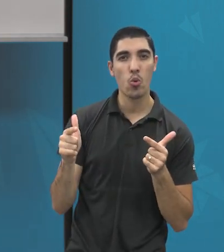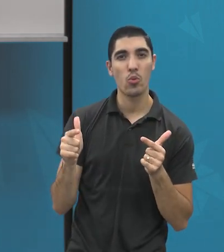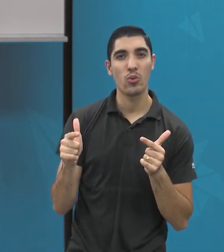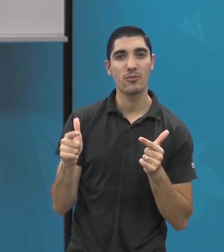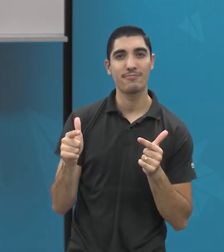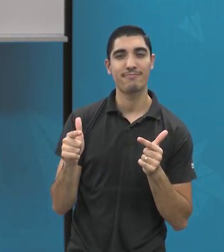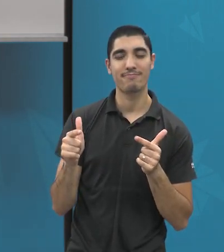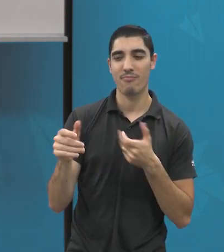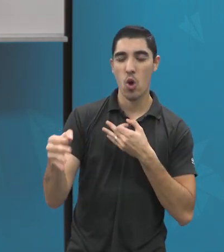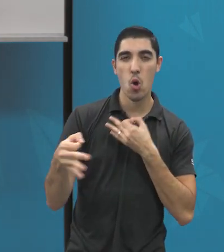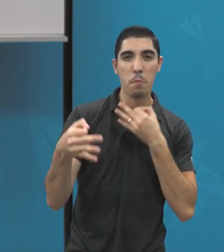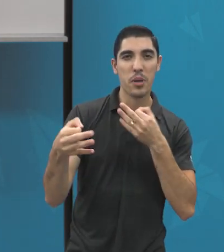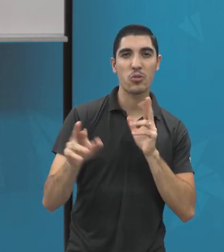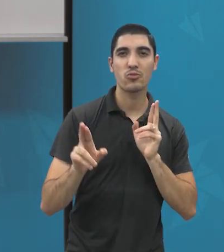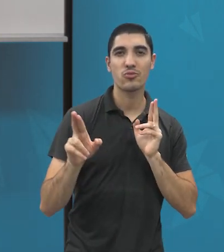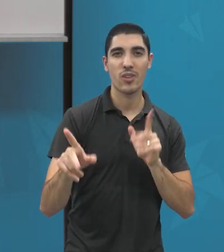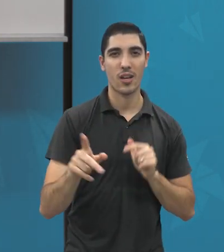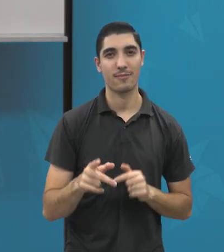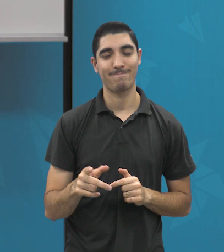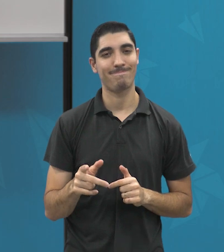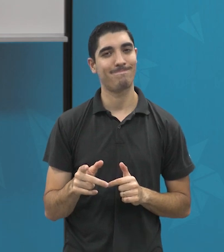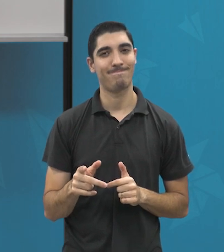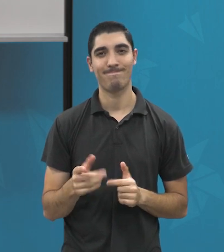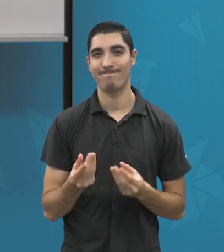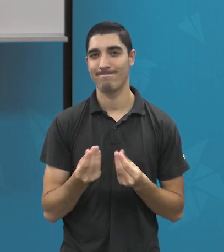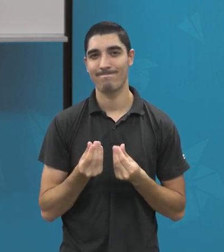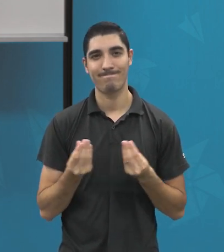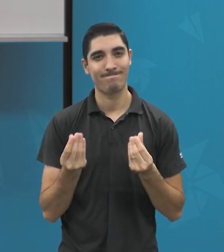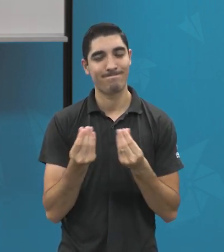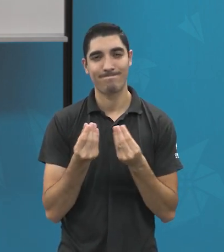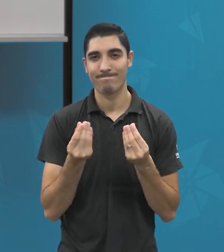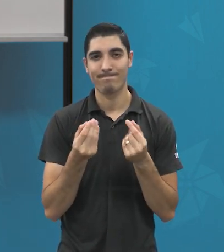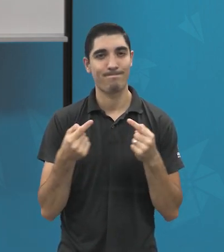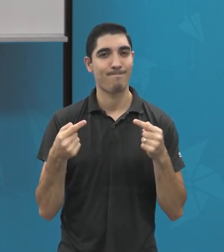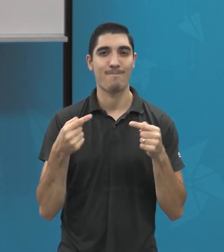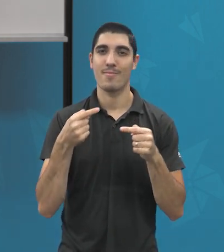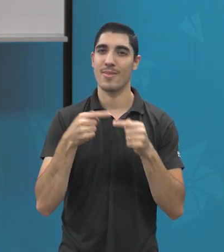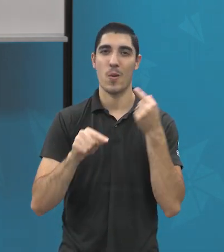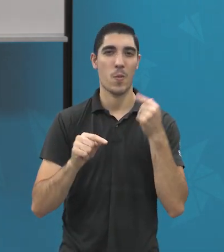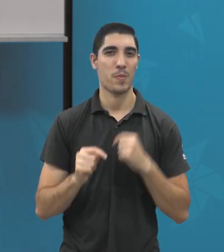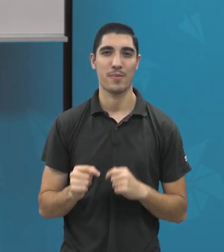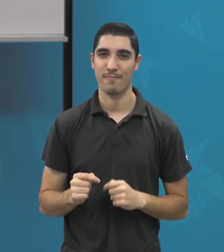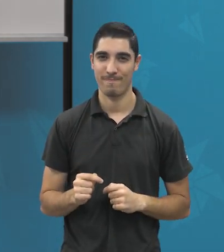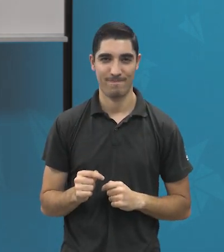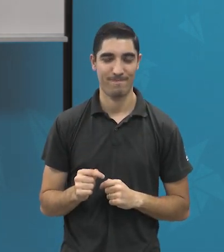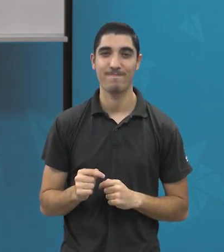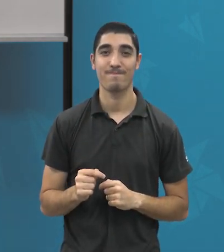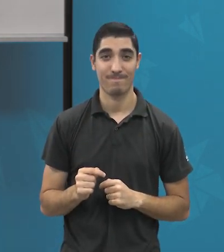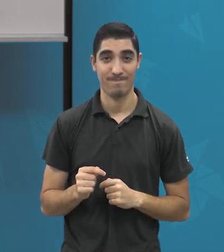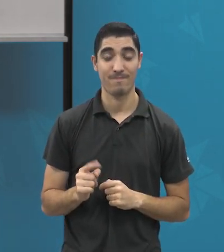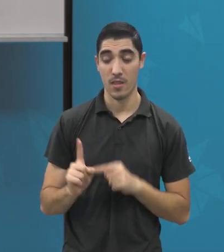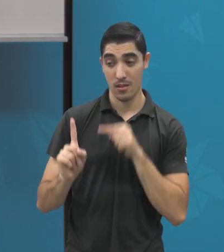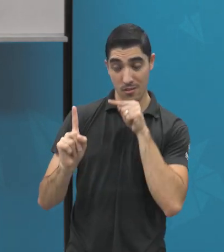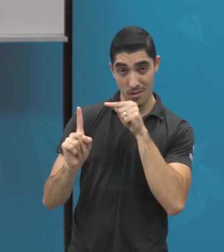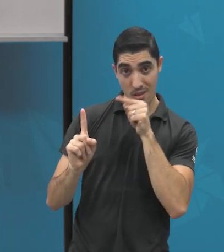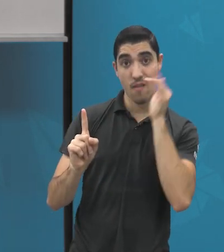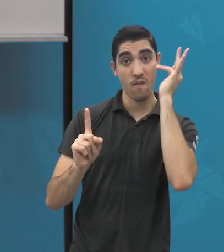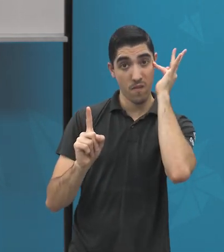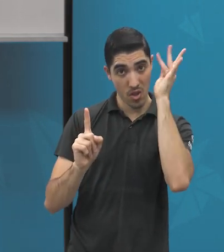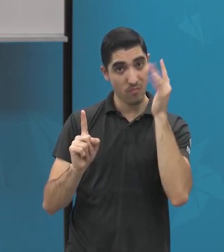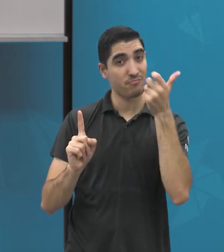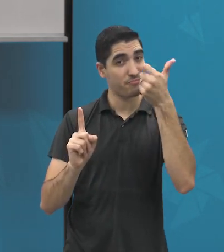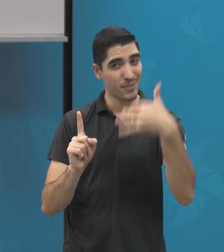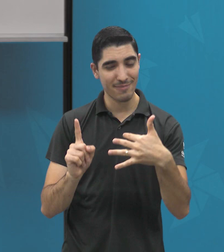nos compararmos com outras pessoas. E isso não faz nenhum sentido, nem no pensamento do John Stuart